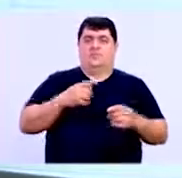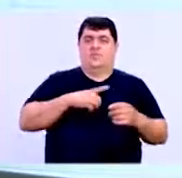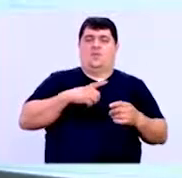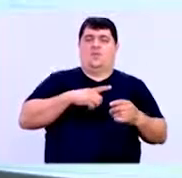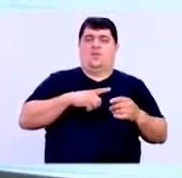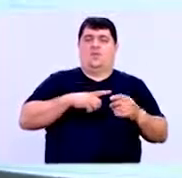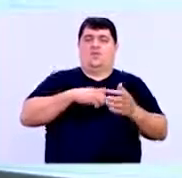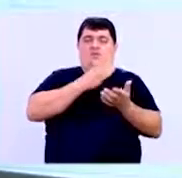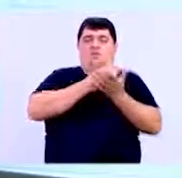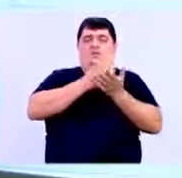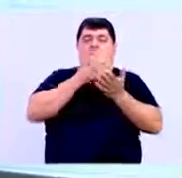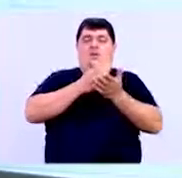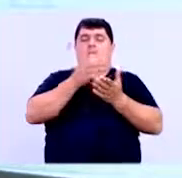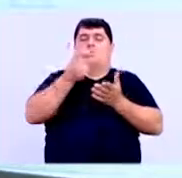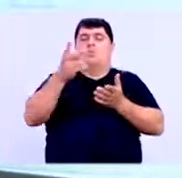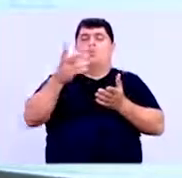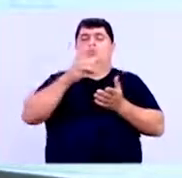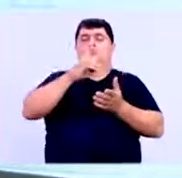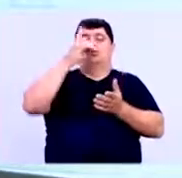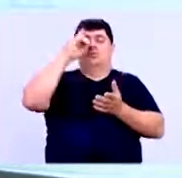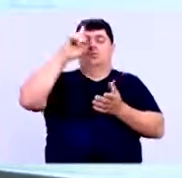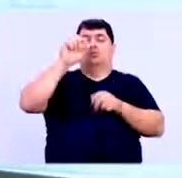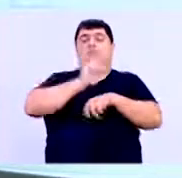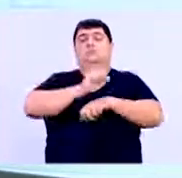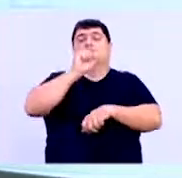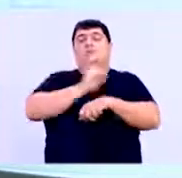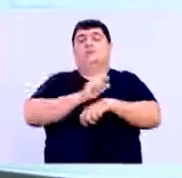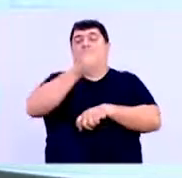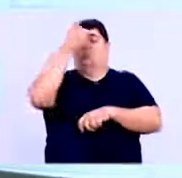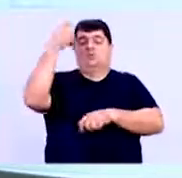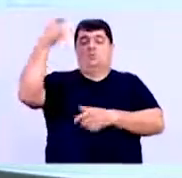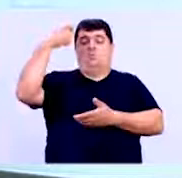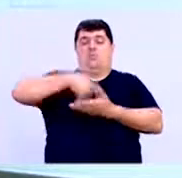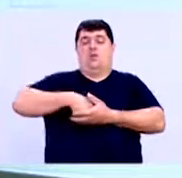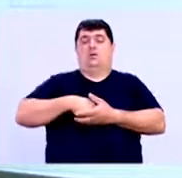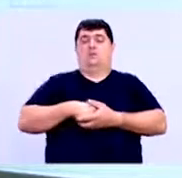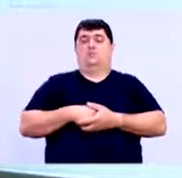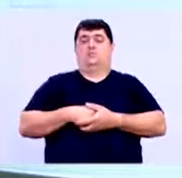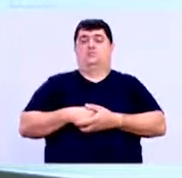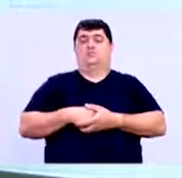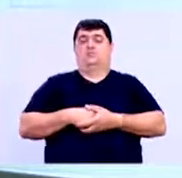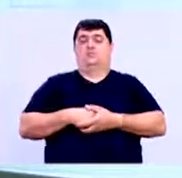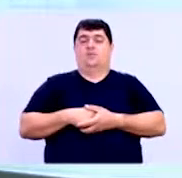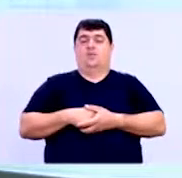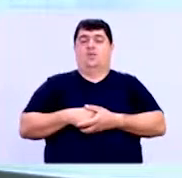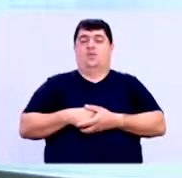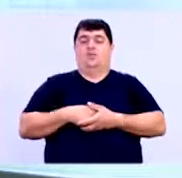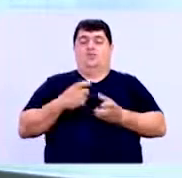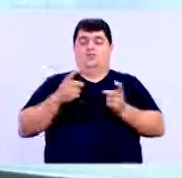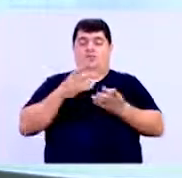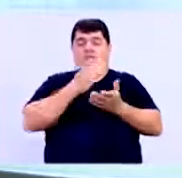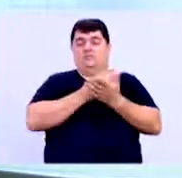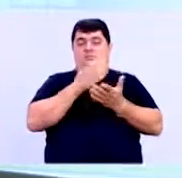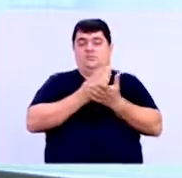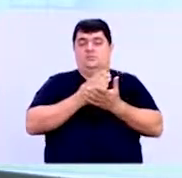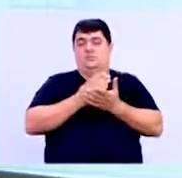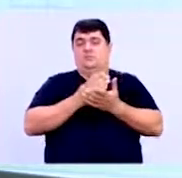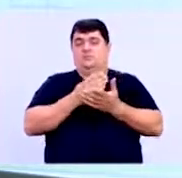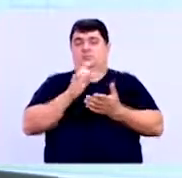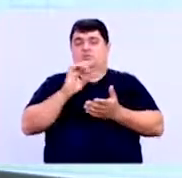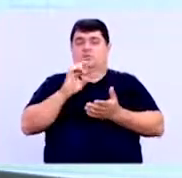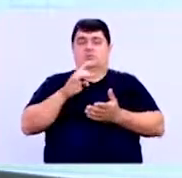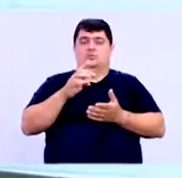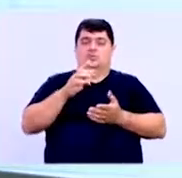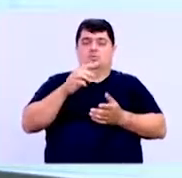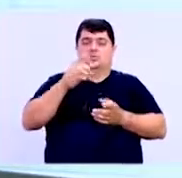tempo que eu vou ter que receber ou esperar. Lembrando que essa venda a prazo, ela pode ocorrer não só de forma